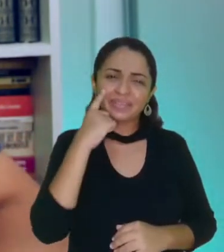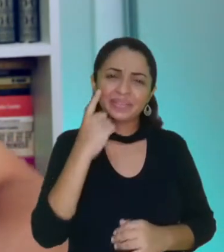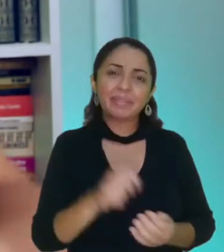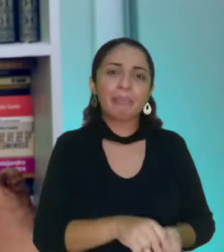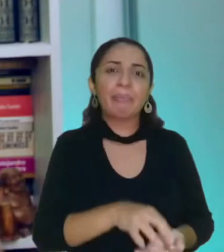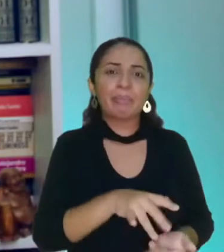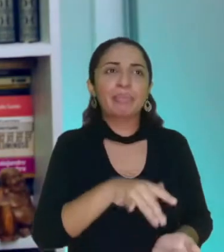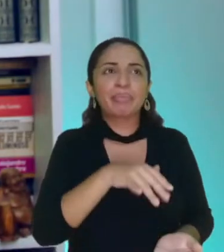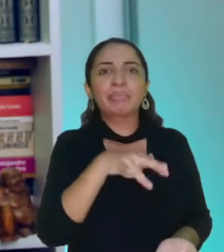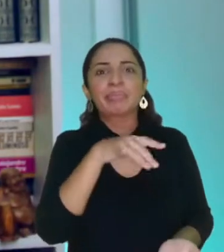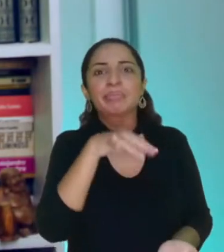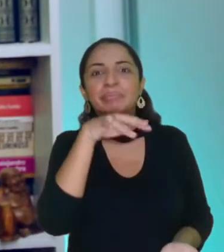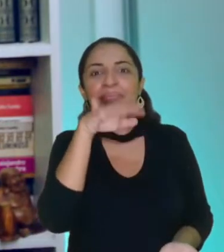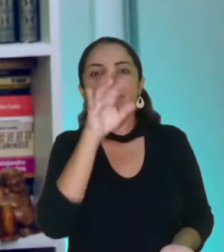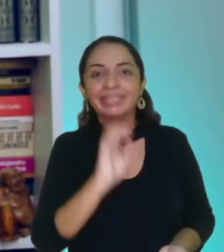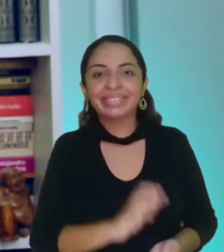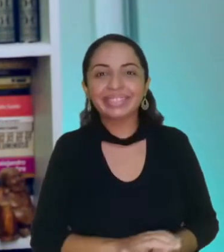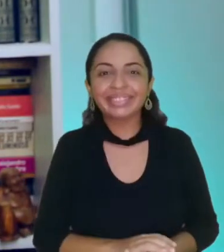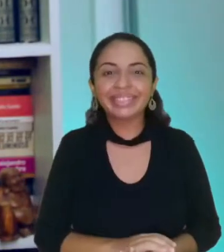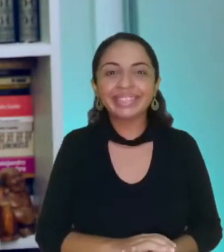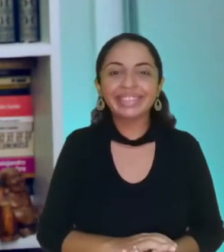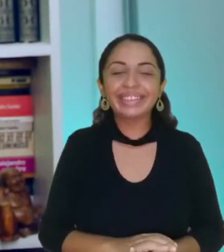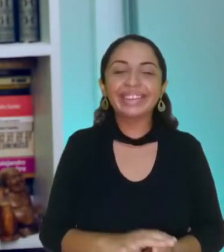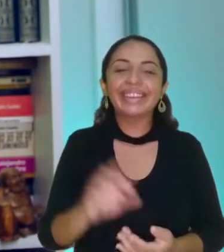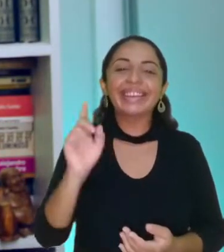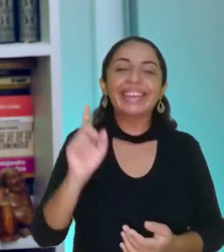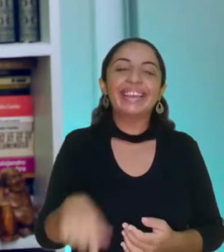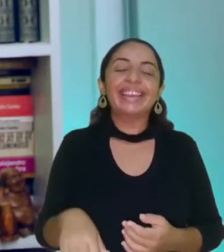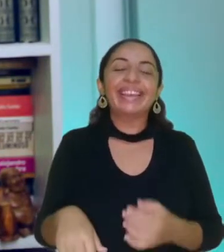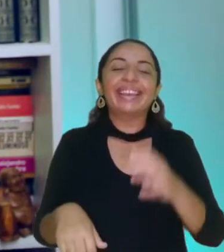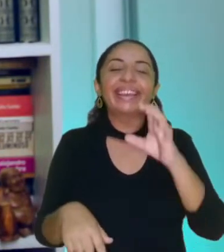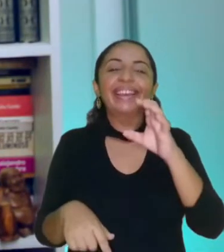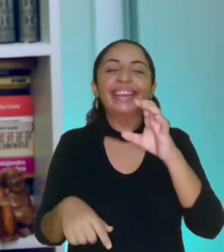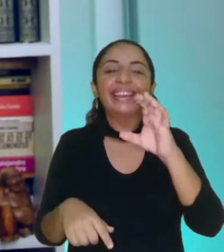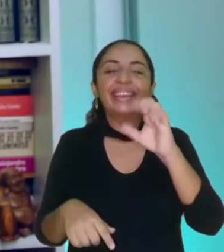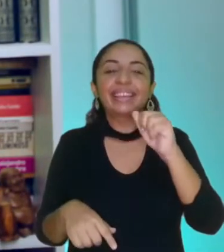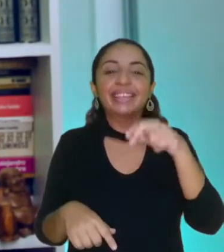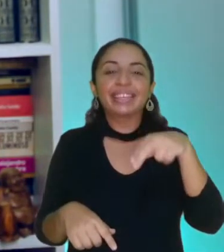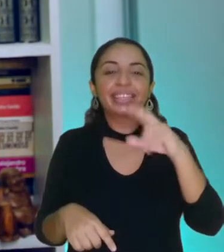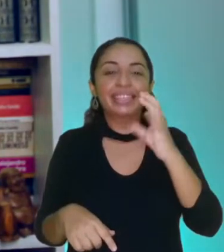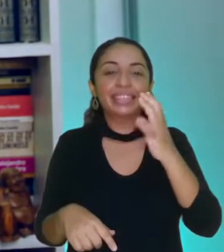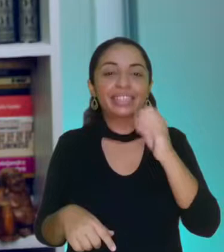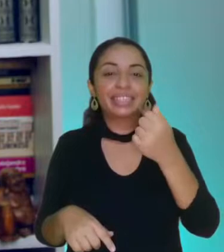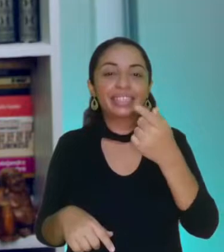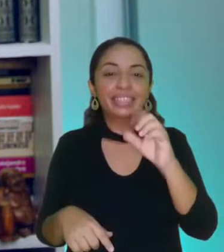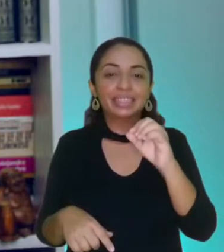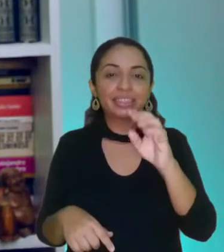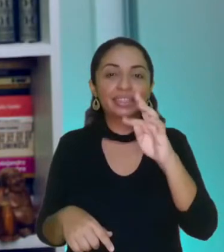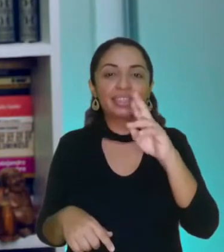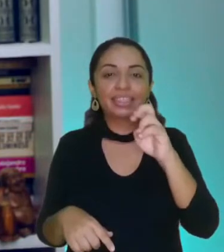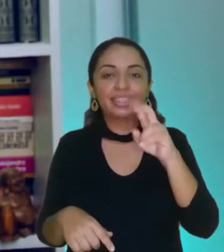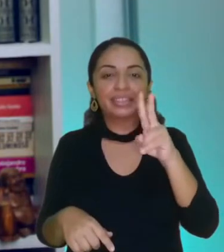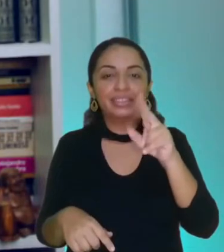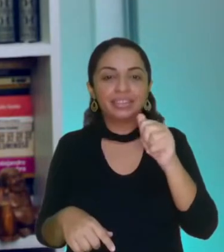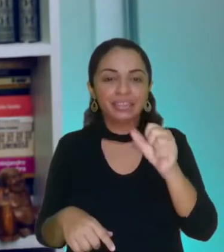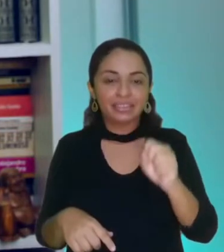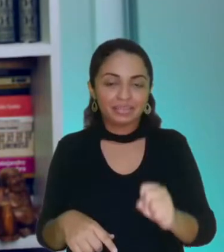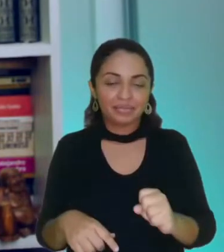pilha está crescendo, né? Edgar Wallace, Uma Canção nas Trevas. Edgar Wallace é mais conhecido,